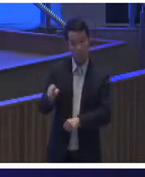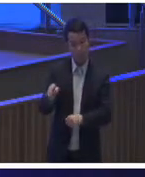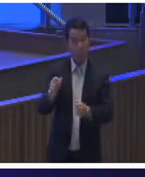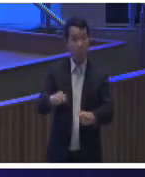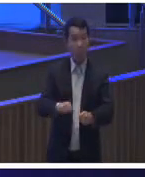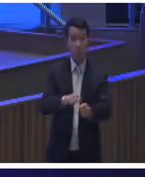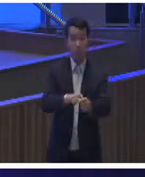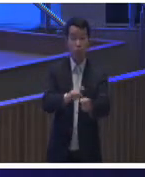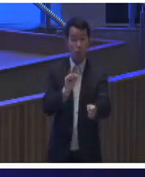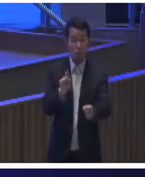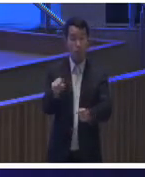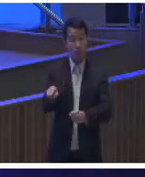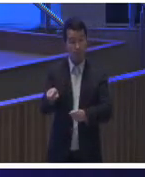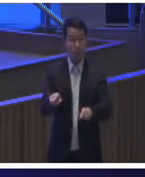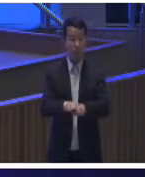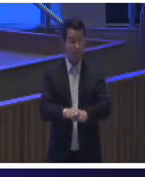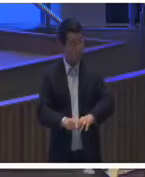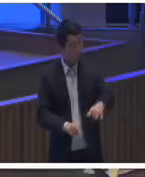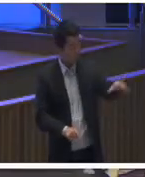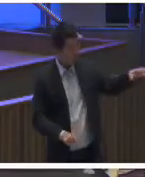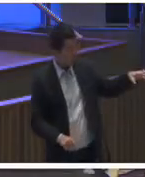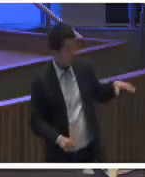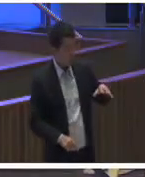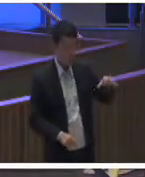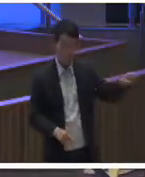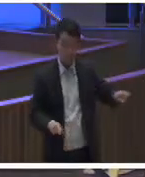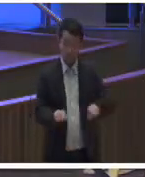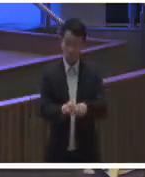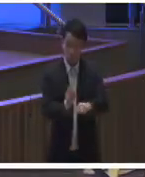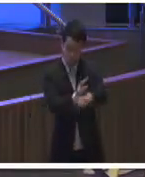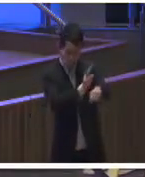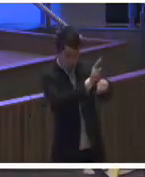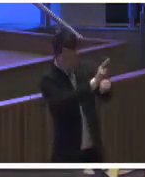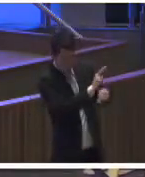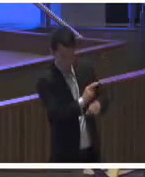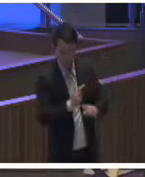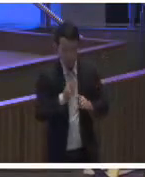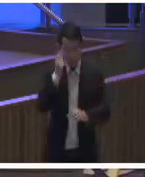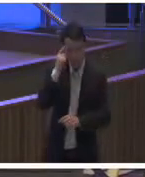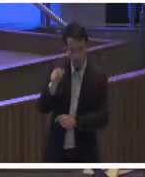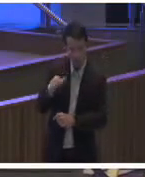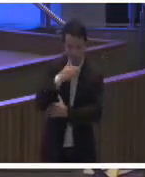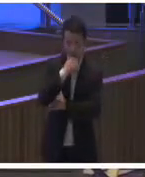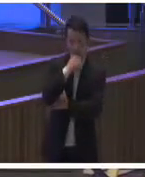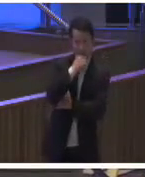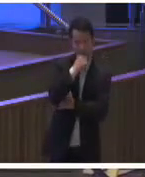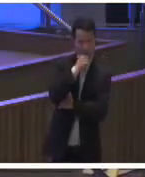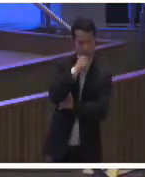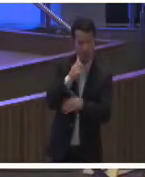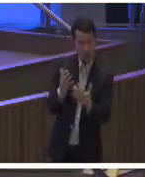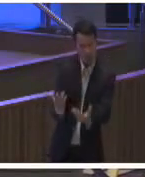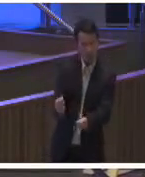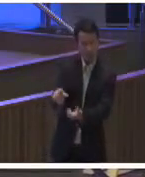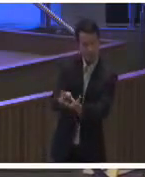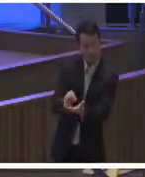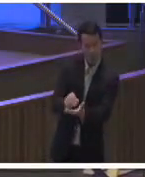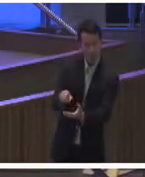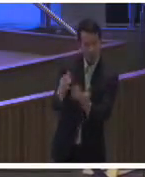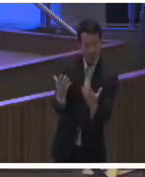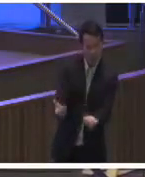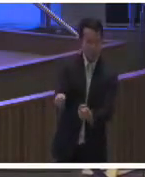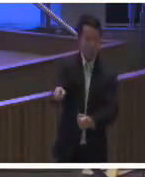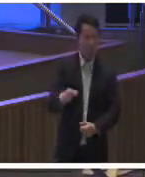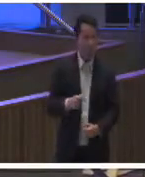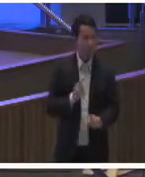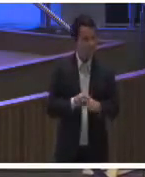com você, mas de todas as outras, que talvez vão começar a pensar como você pensa, e achar que